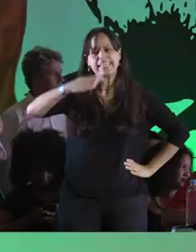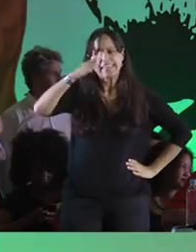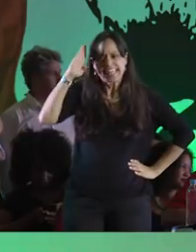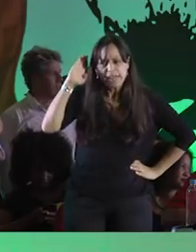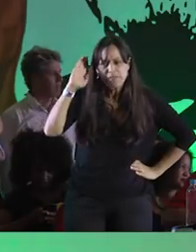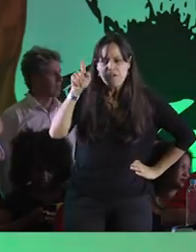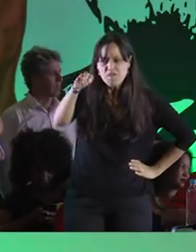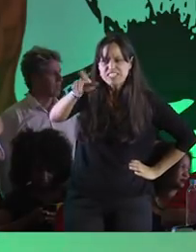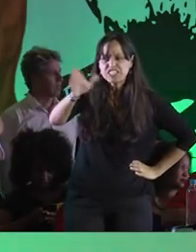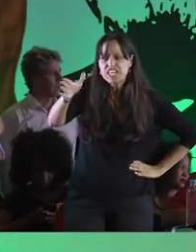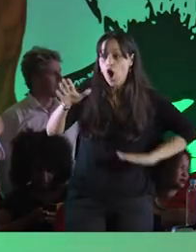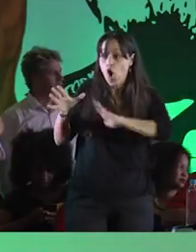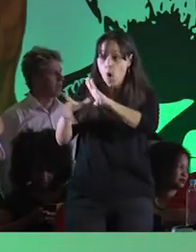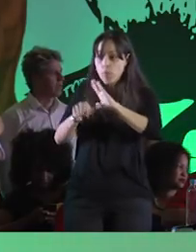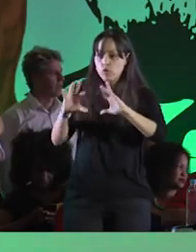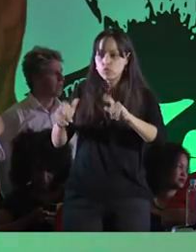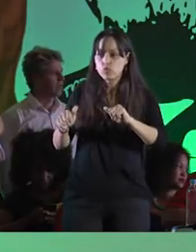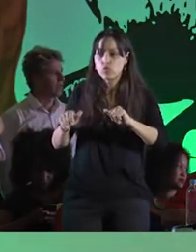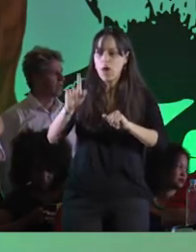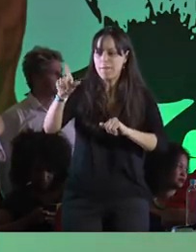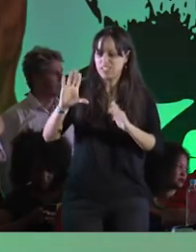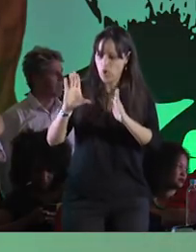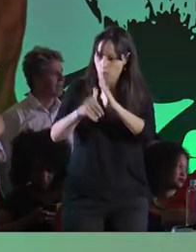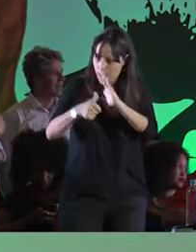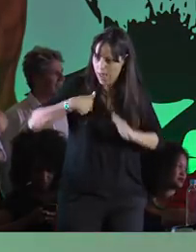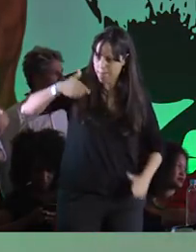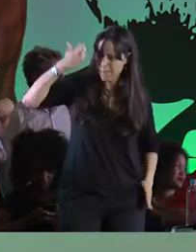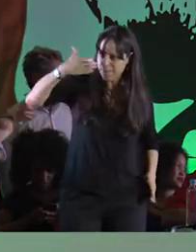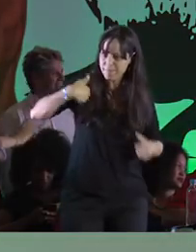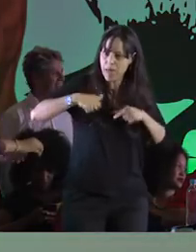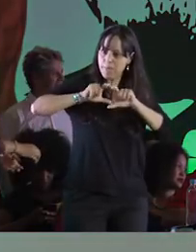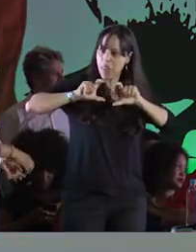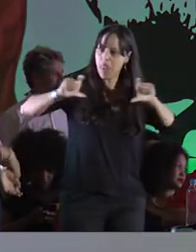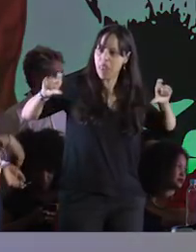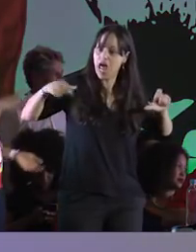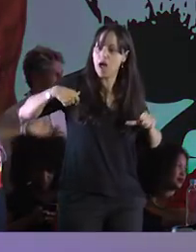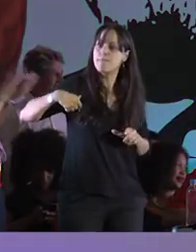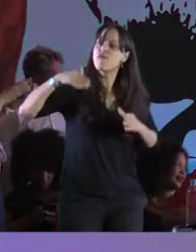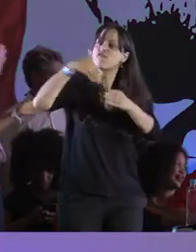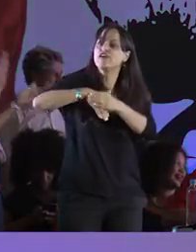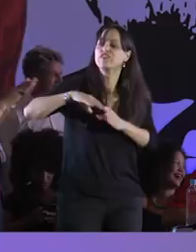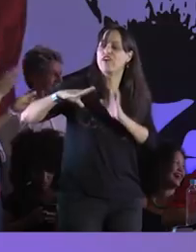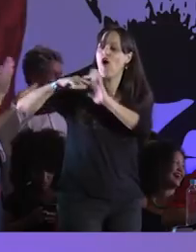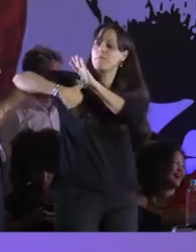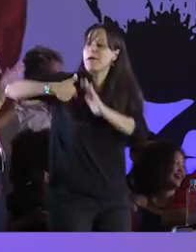país, mas não vai roubar o meu discurso e não vai roubar os meus votos.